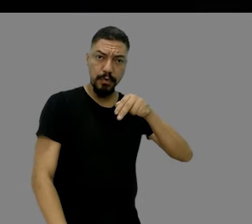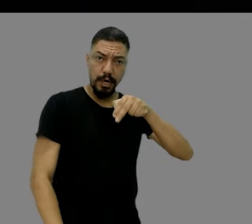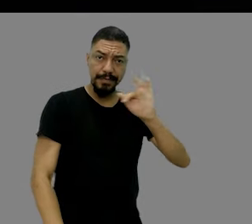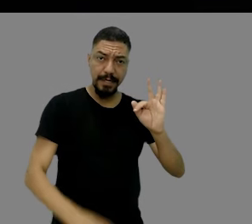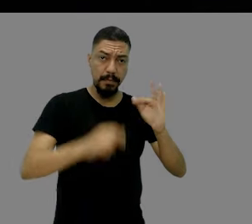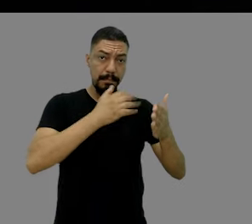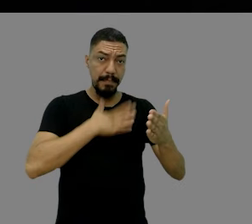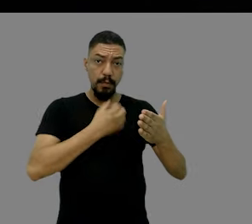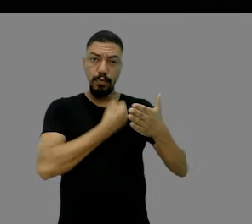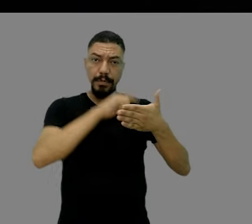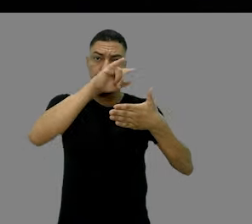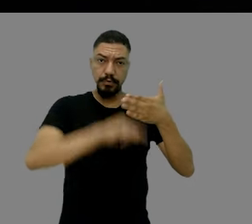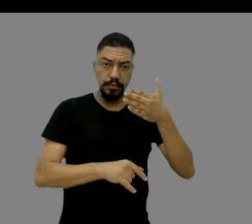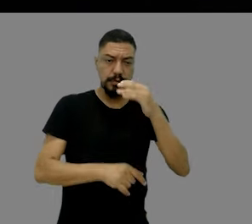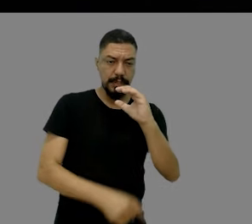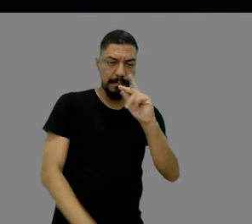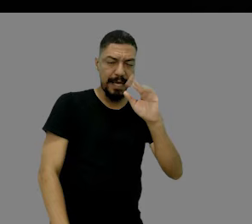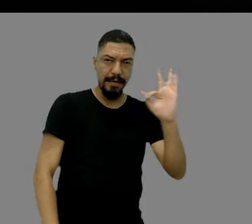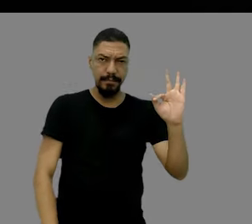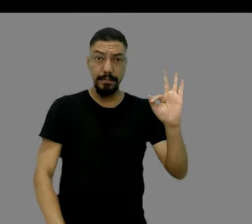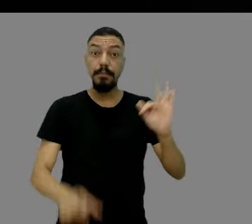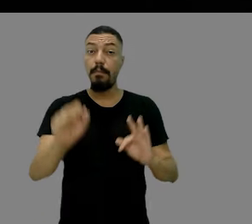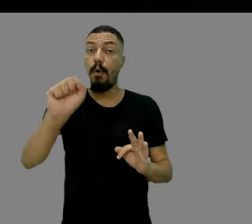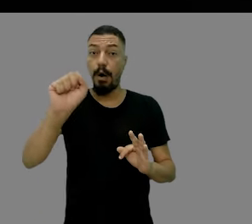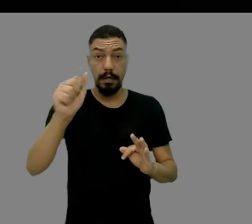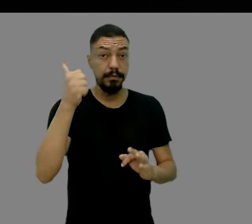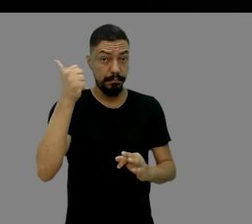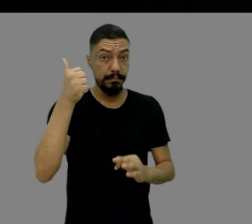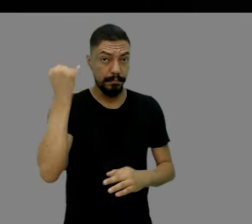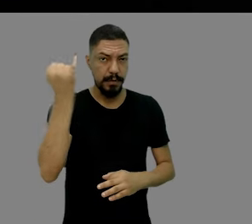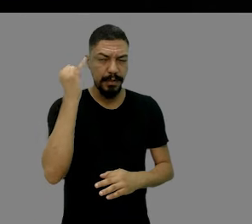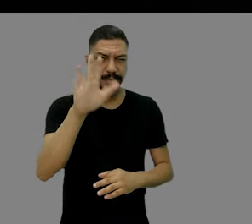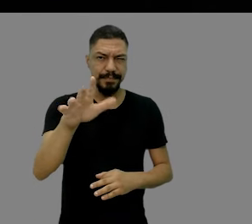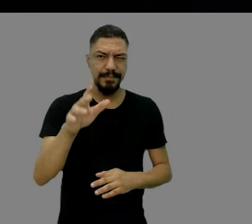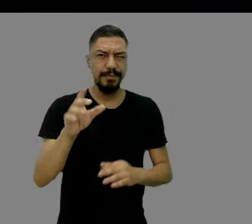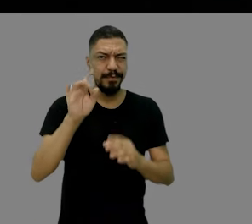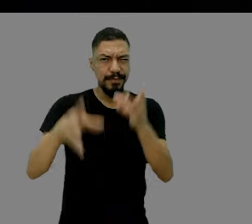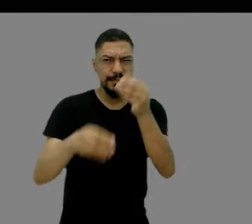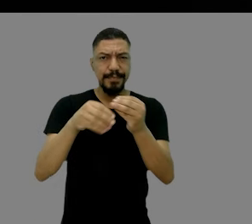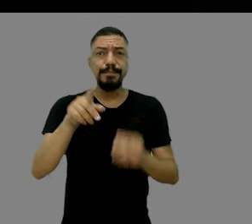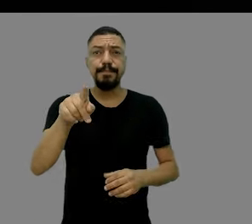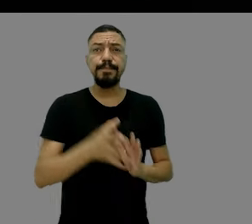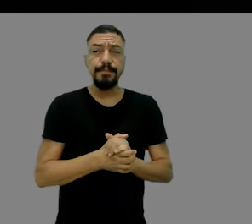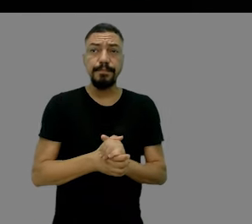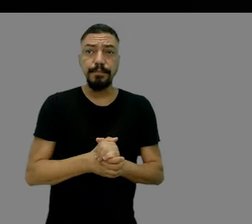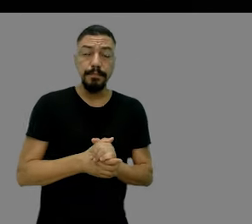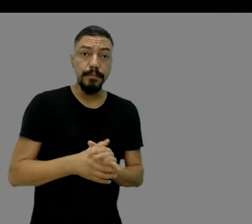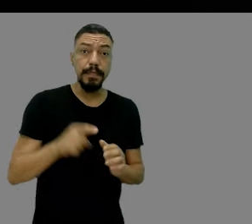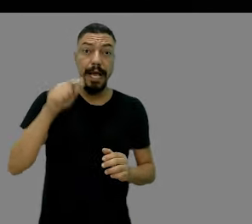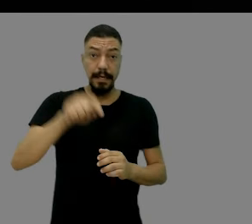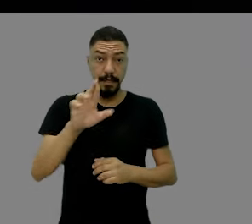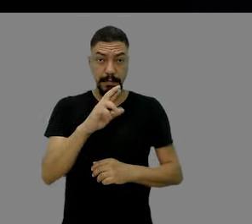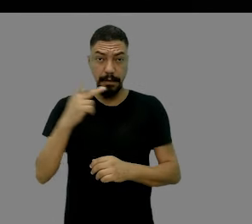Isso pode. Isso é importante. Tá. Deixa eu só puxar o seu fio. Isso aqui para Ribeirão, para o Estado,